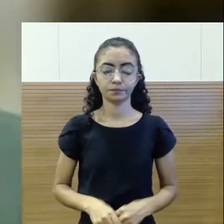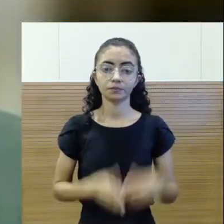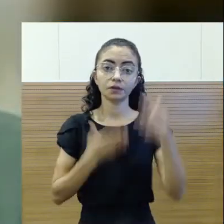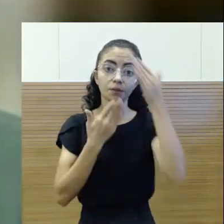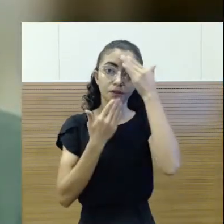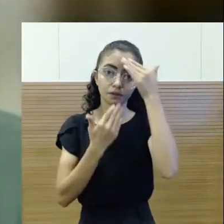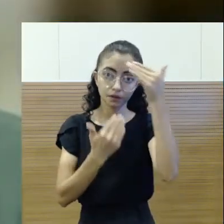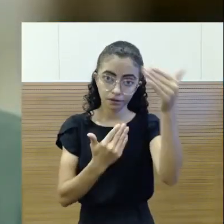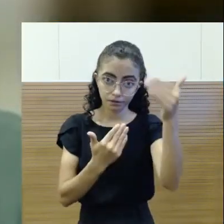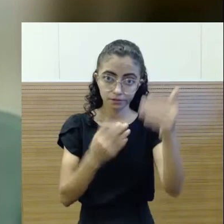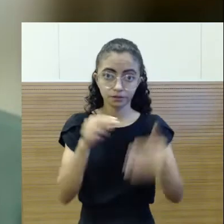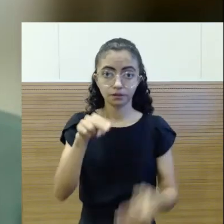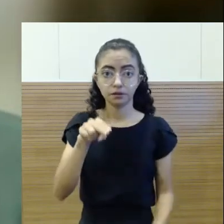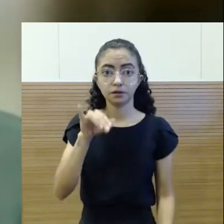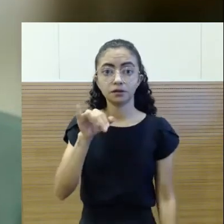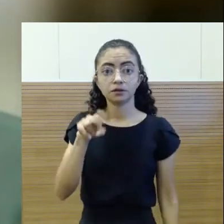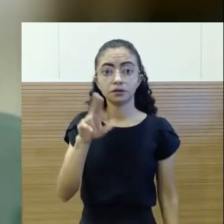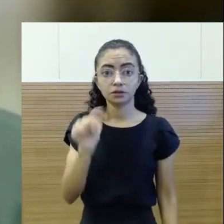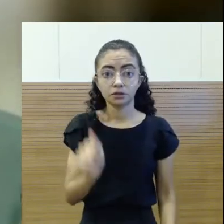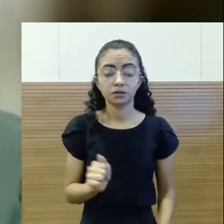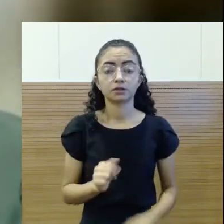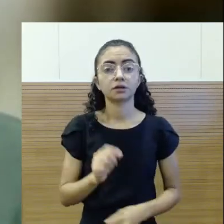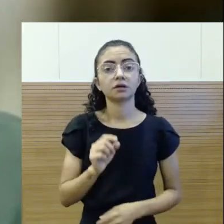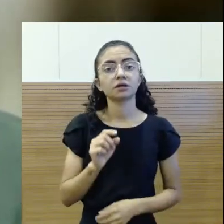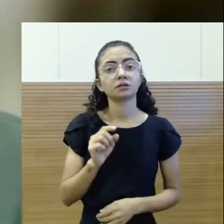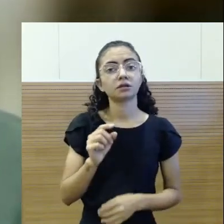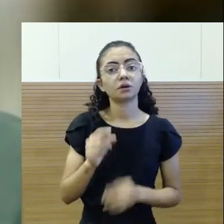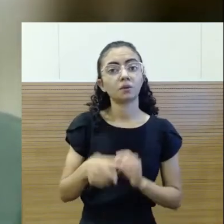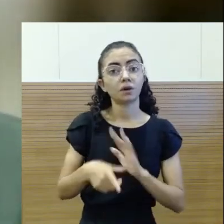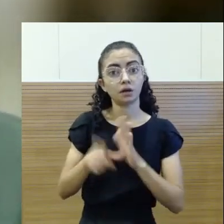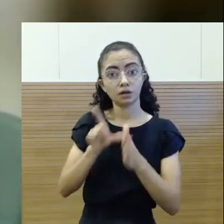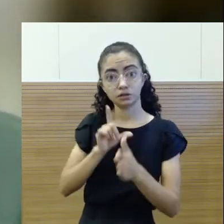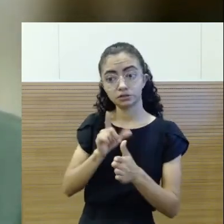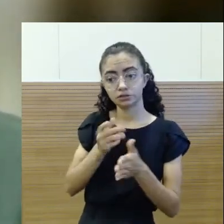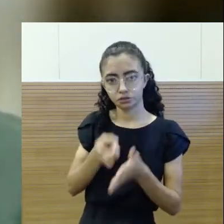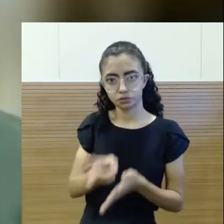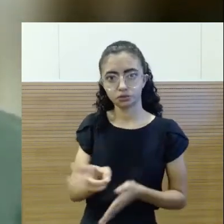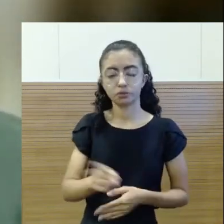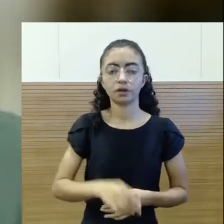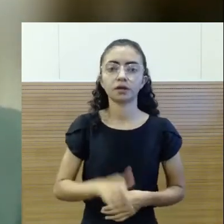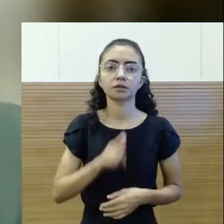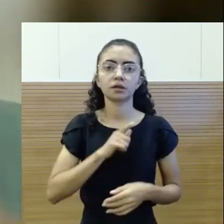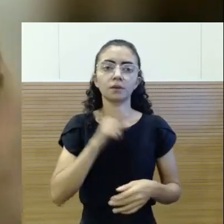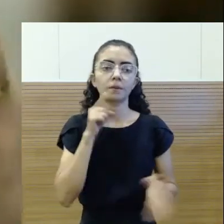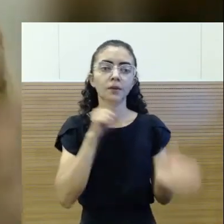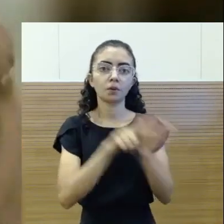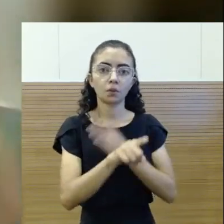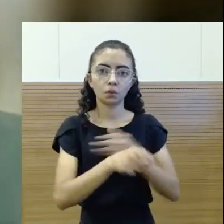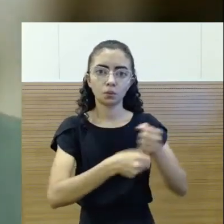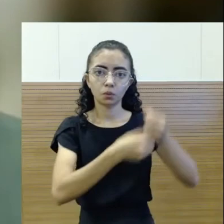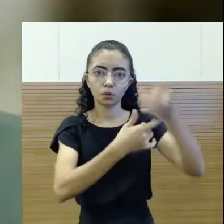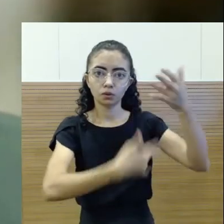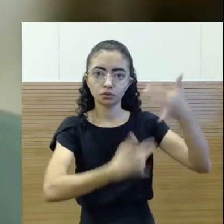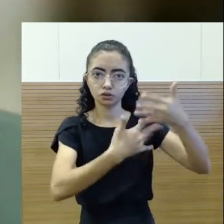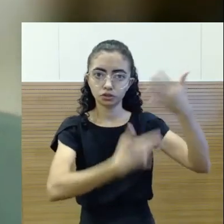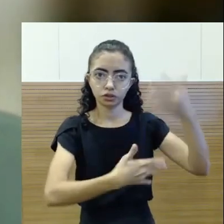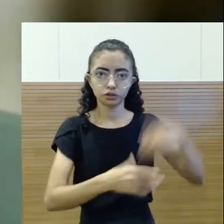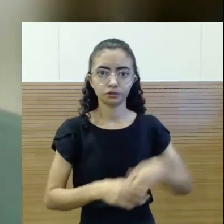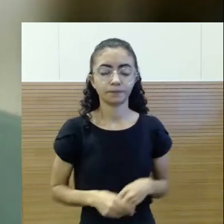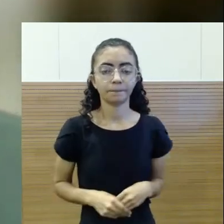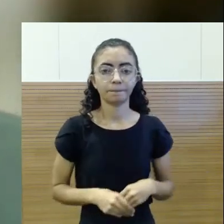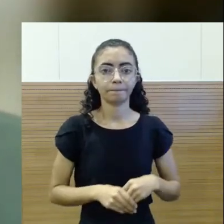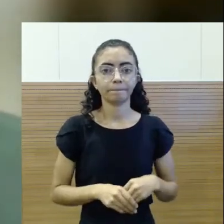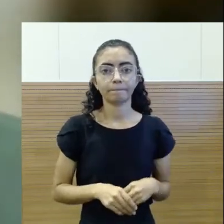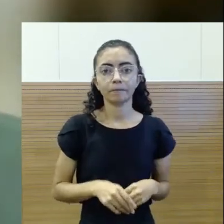Obrigada, Lina. Antes, na verdade, de passar para a próxima sessão, tem uma pergunta aqui no chat que, a princípio, não foi abordada,